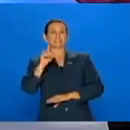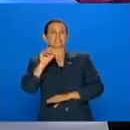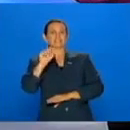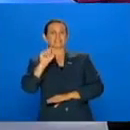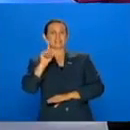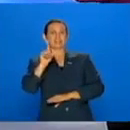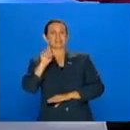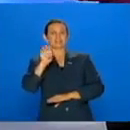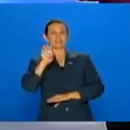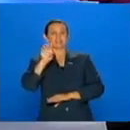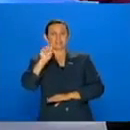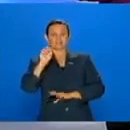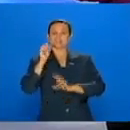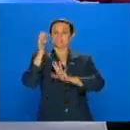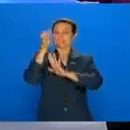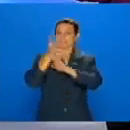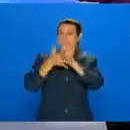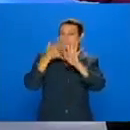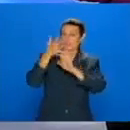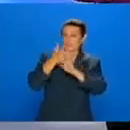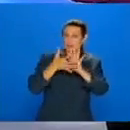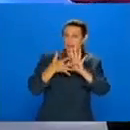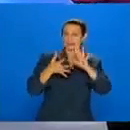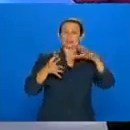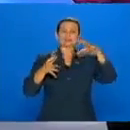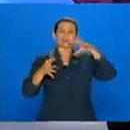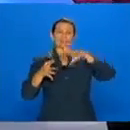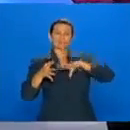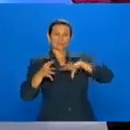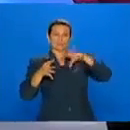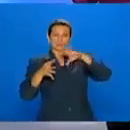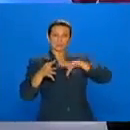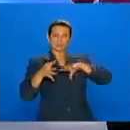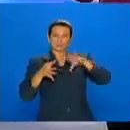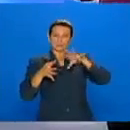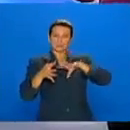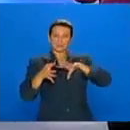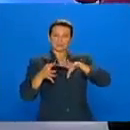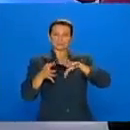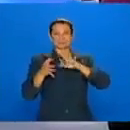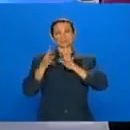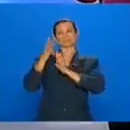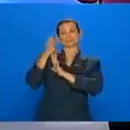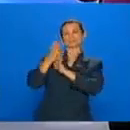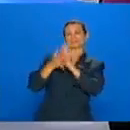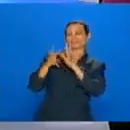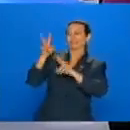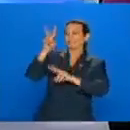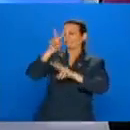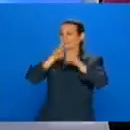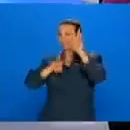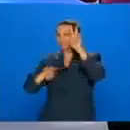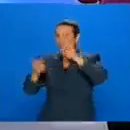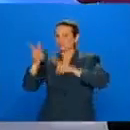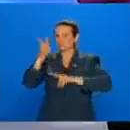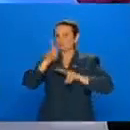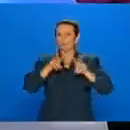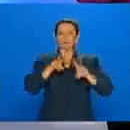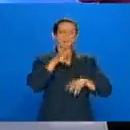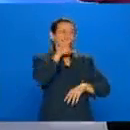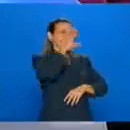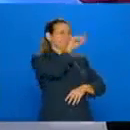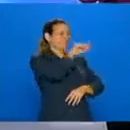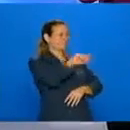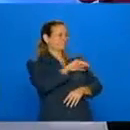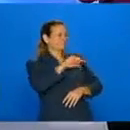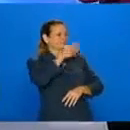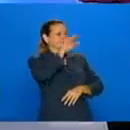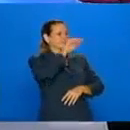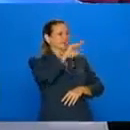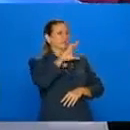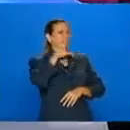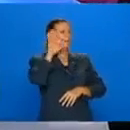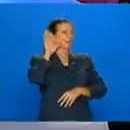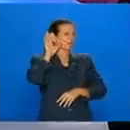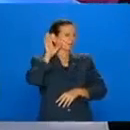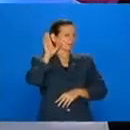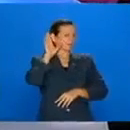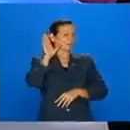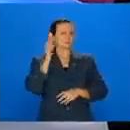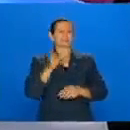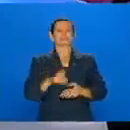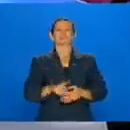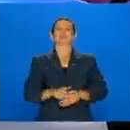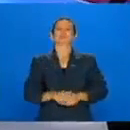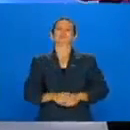portuguesa. A primeira na modalidade gestual-visual e a segunda na modalidade oral-auditiva. Não podem esquecer